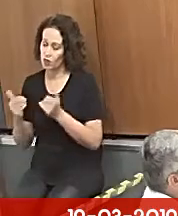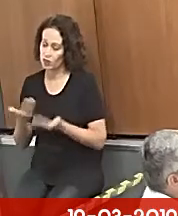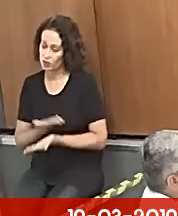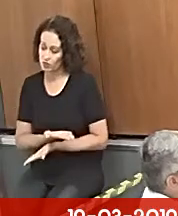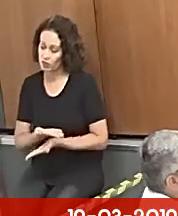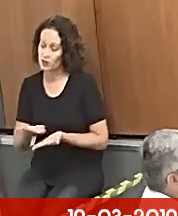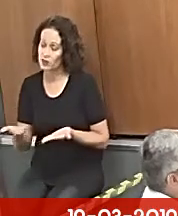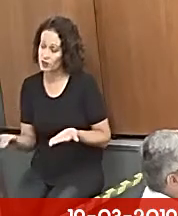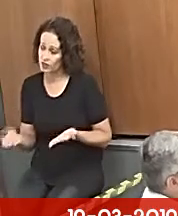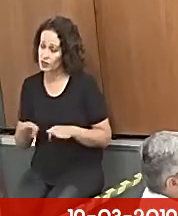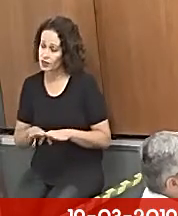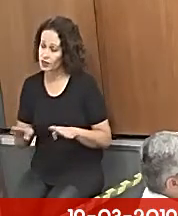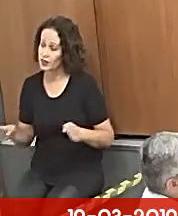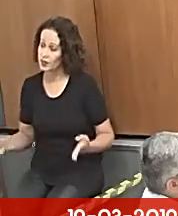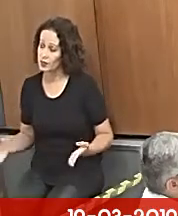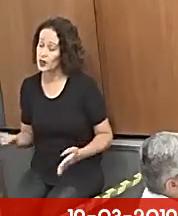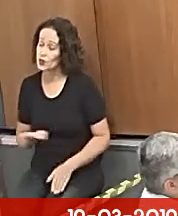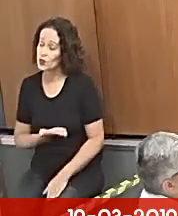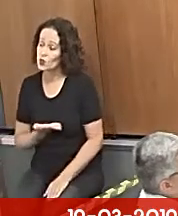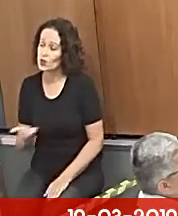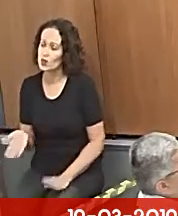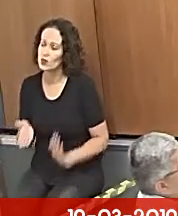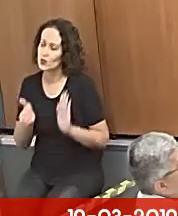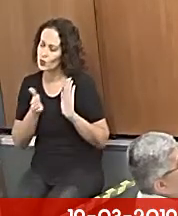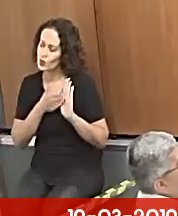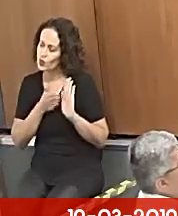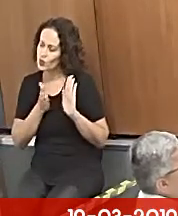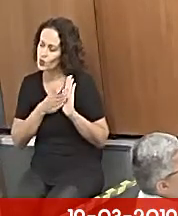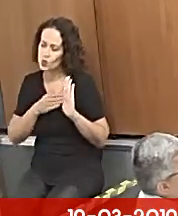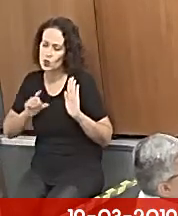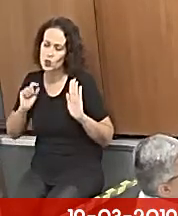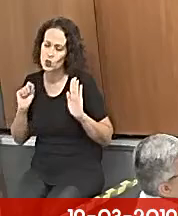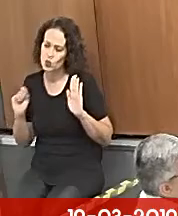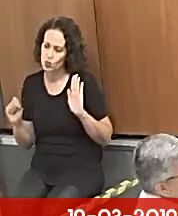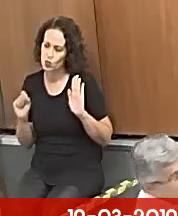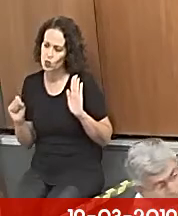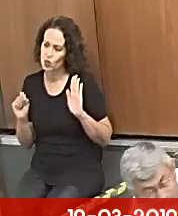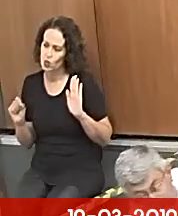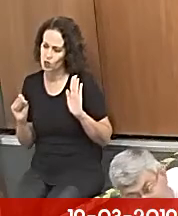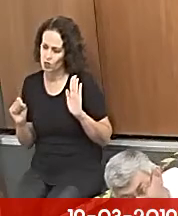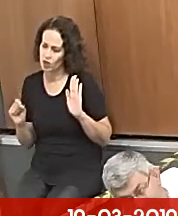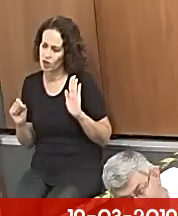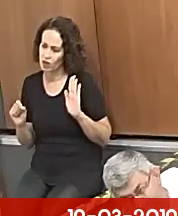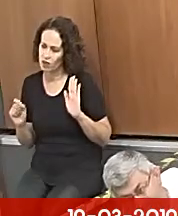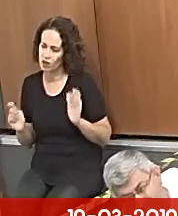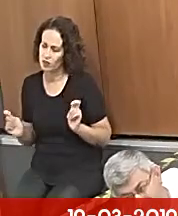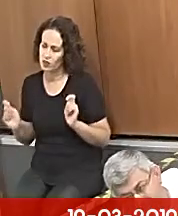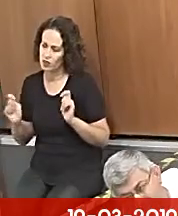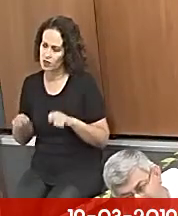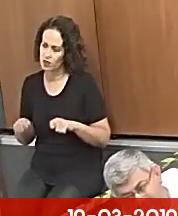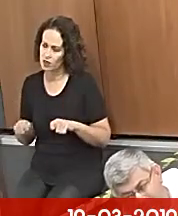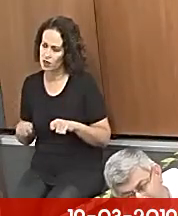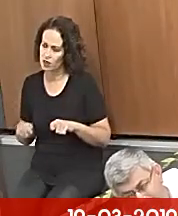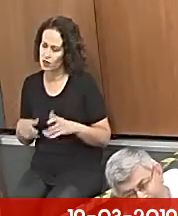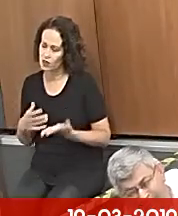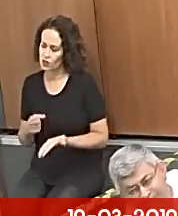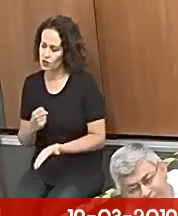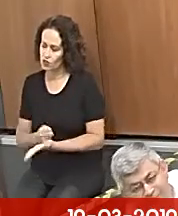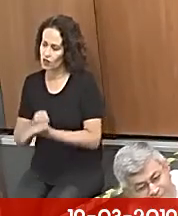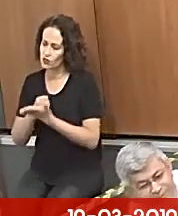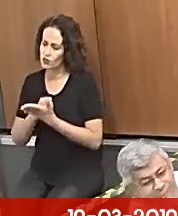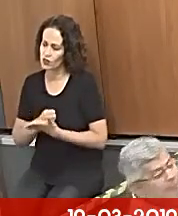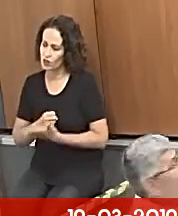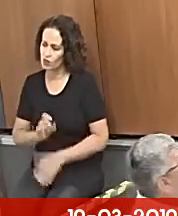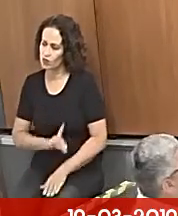abril o que ameniza propõe dentro da sua especialidade dentro da sua capacidade de nos ajudar a fomentar o